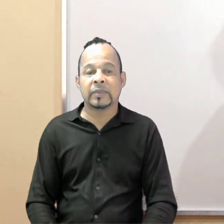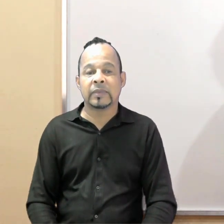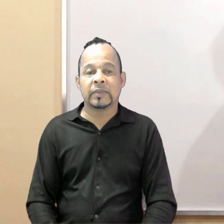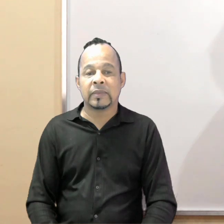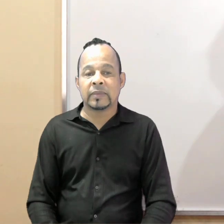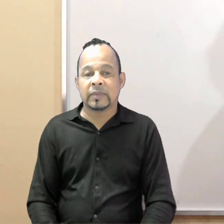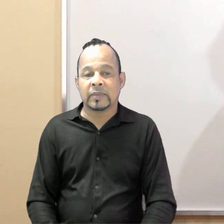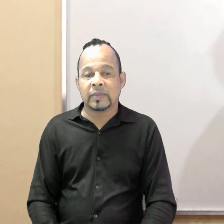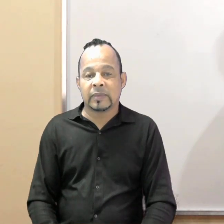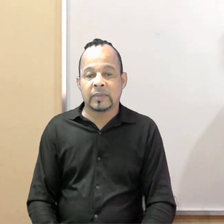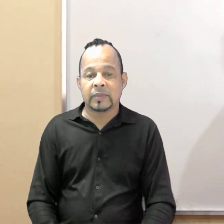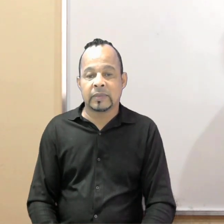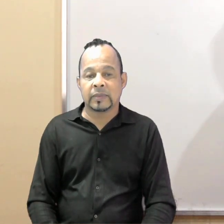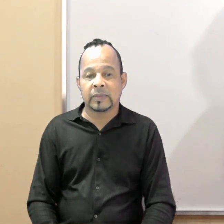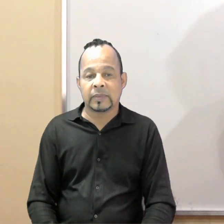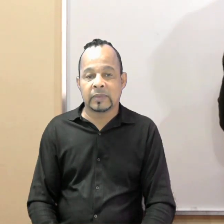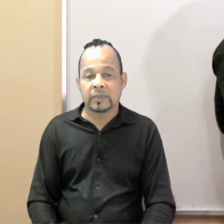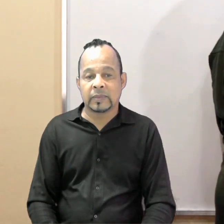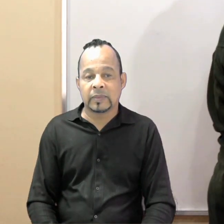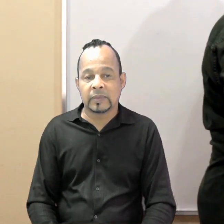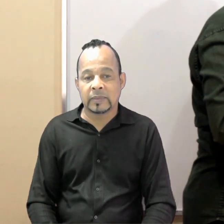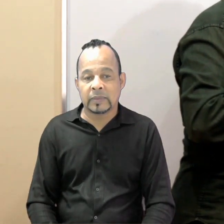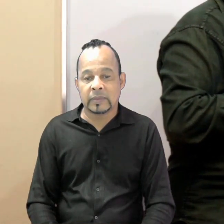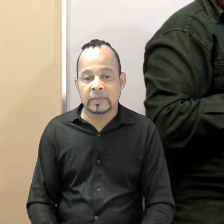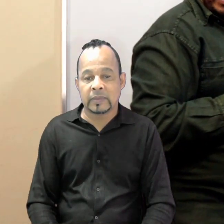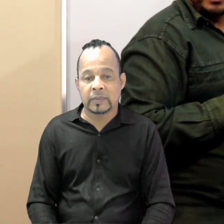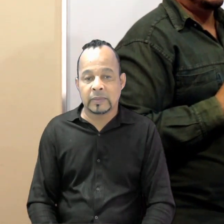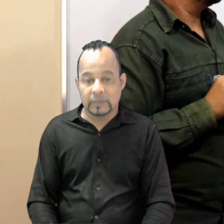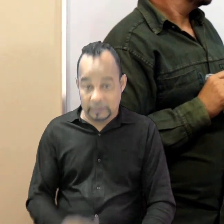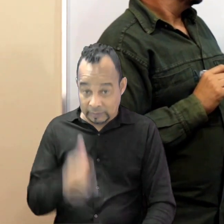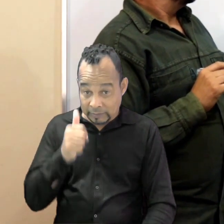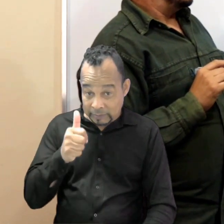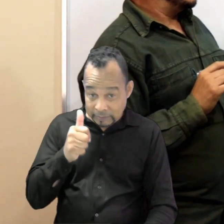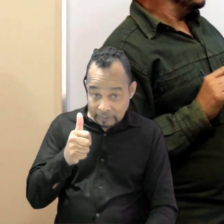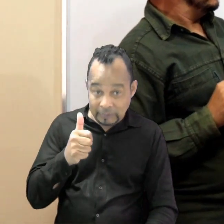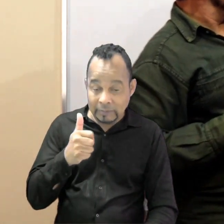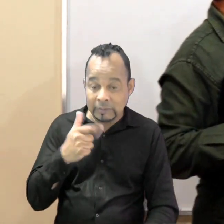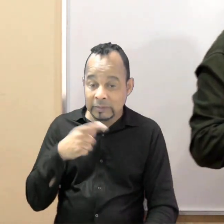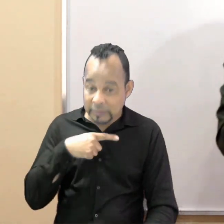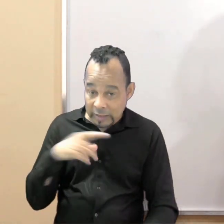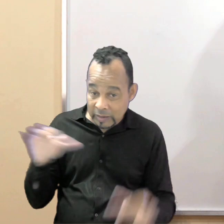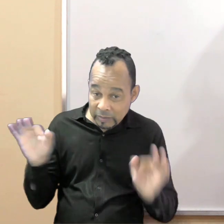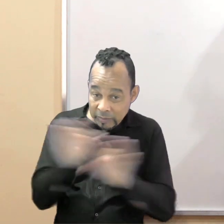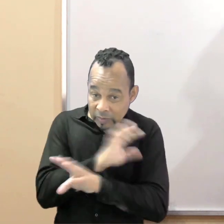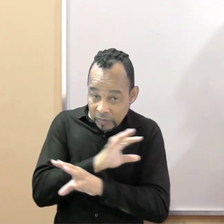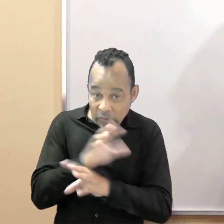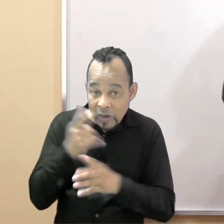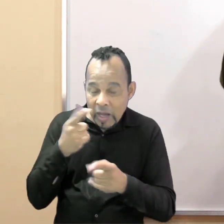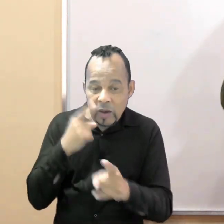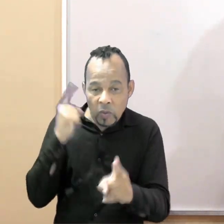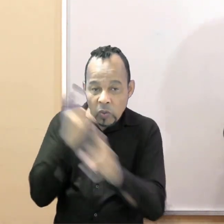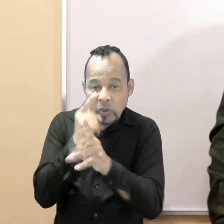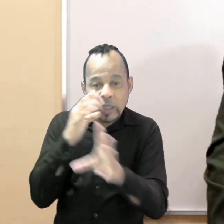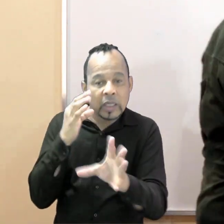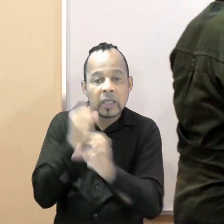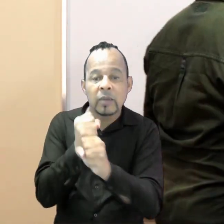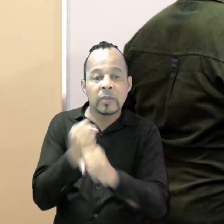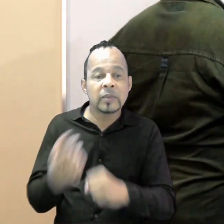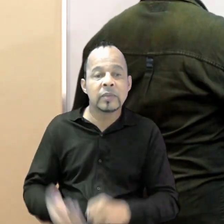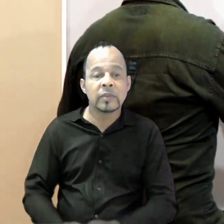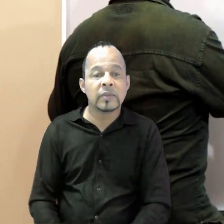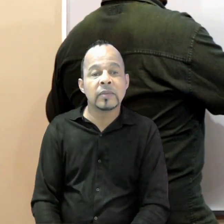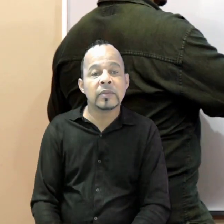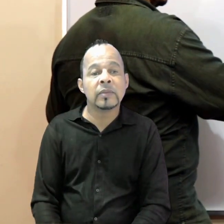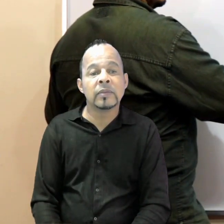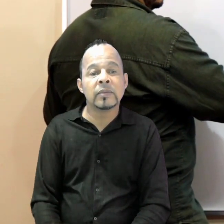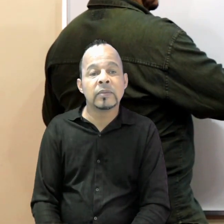dividido por módulo de A, módulo de B. Bacana? Eu tenho tudo aqui. Fechou. Posso encontrar então. Vamos